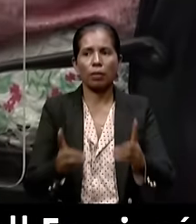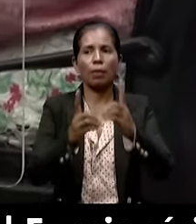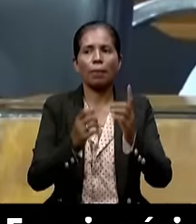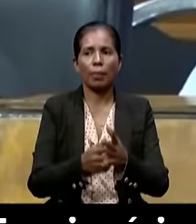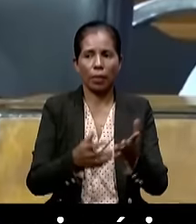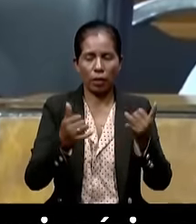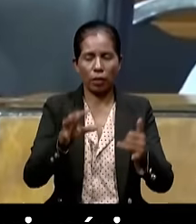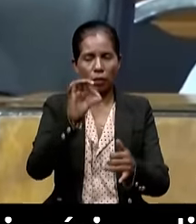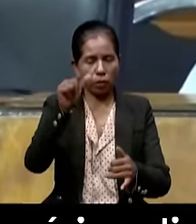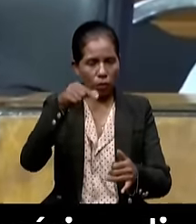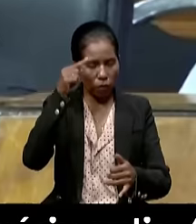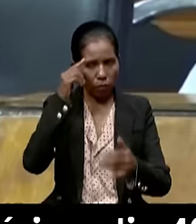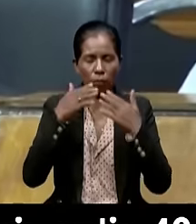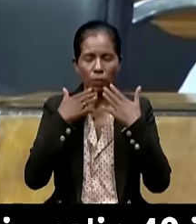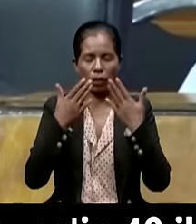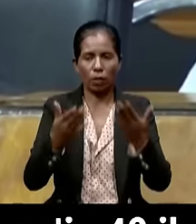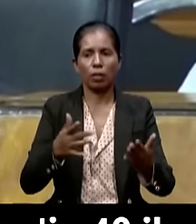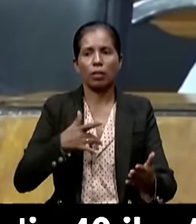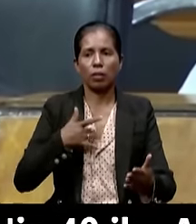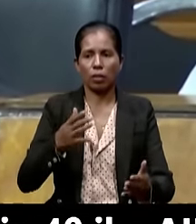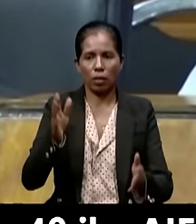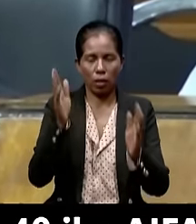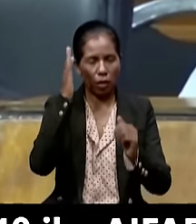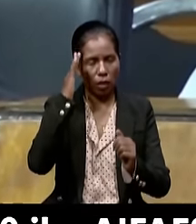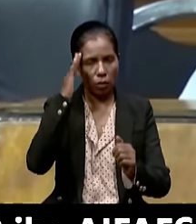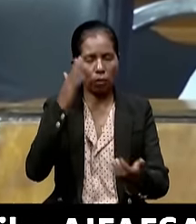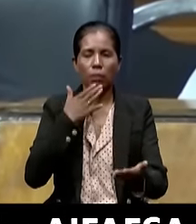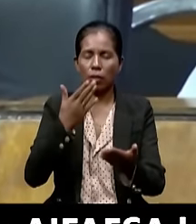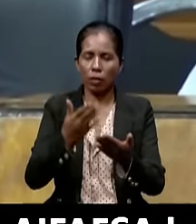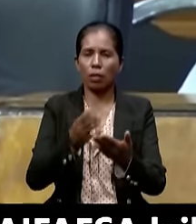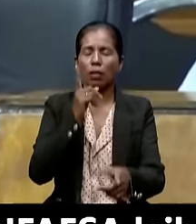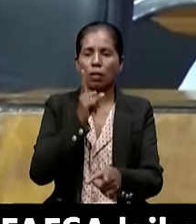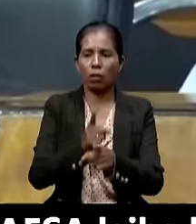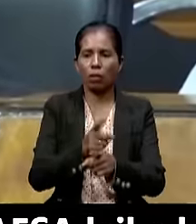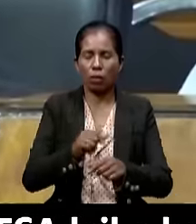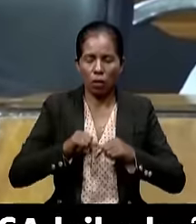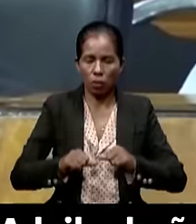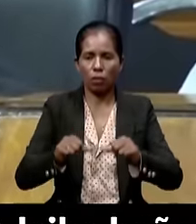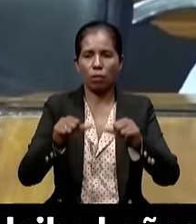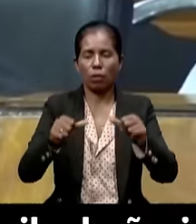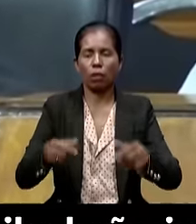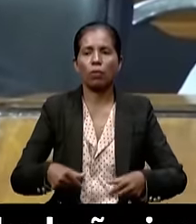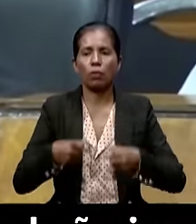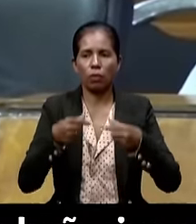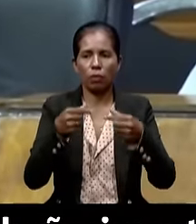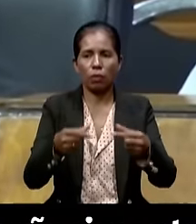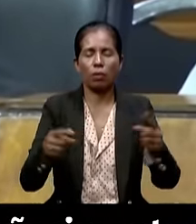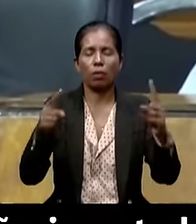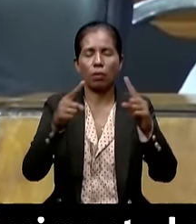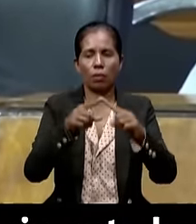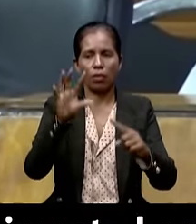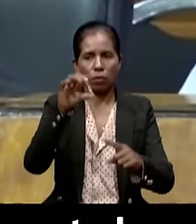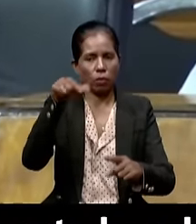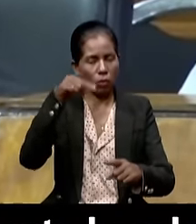nosso governo agradece a vocês, aprecia a nós em crítico, sira, para continuar a fazer, mas nosso